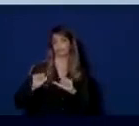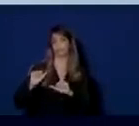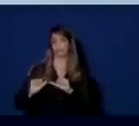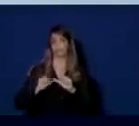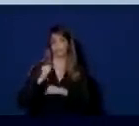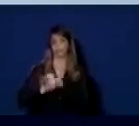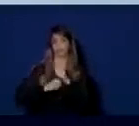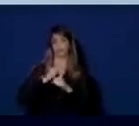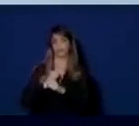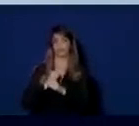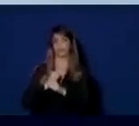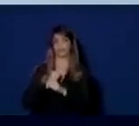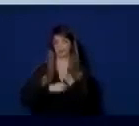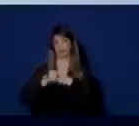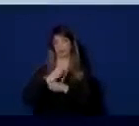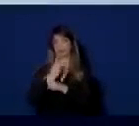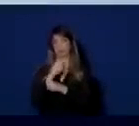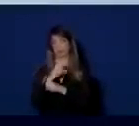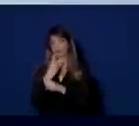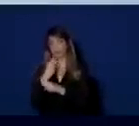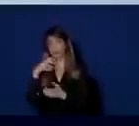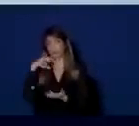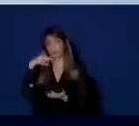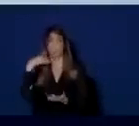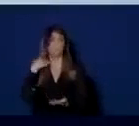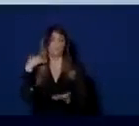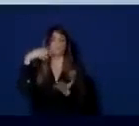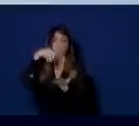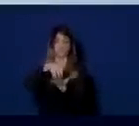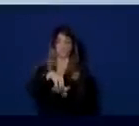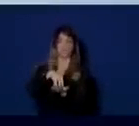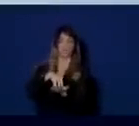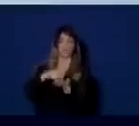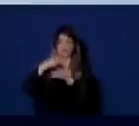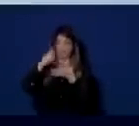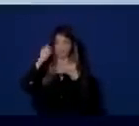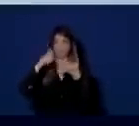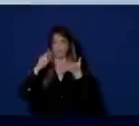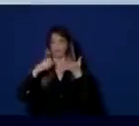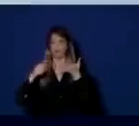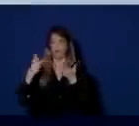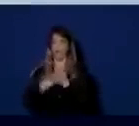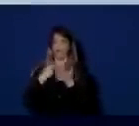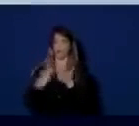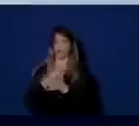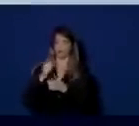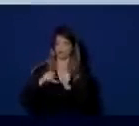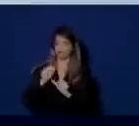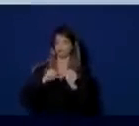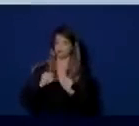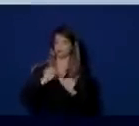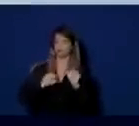do ano de 2021, o Banco Central foi corrigindo os erros, né?